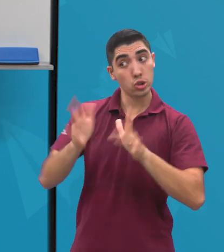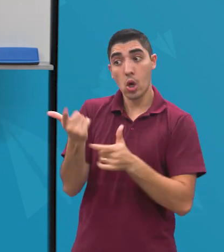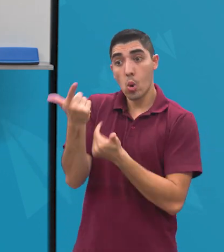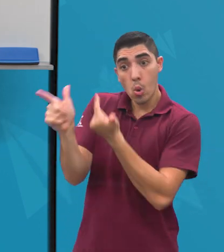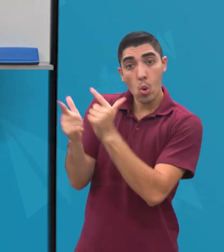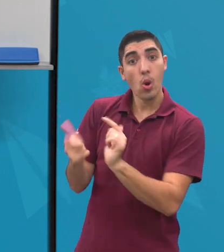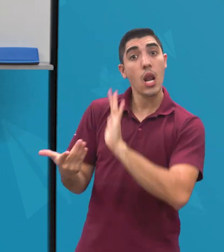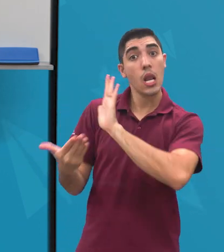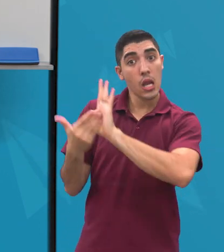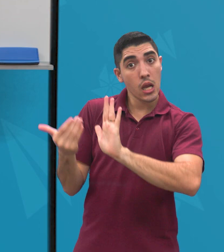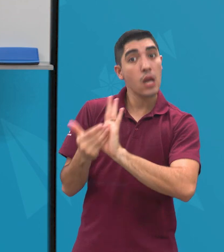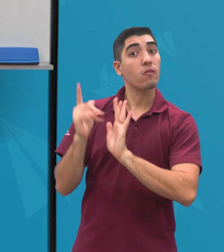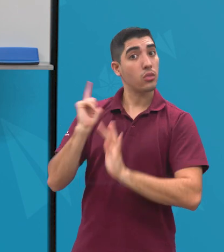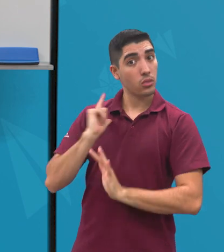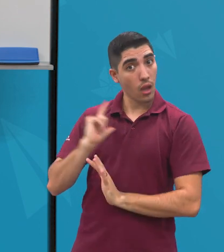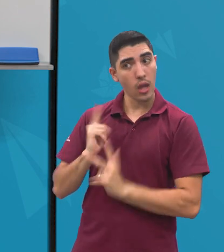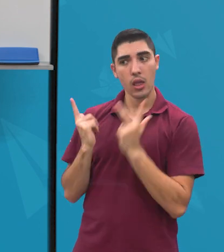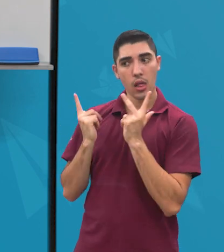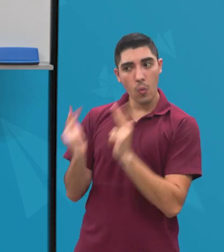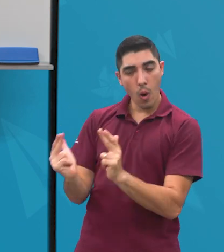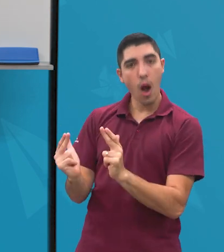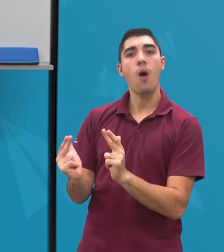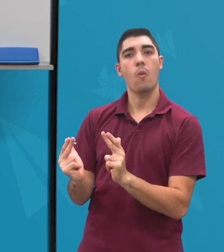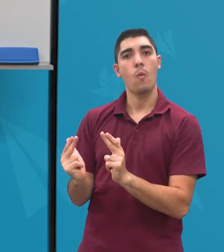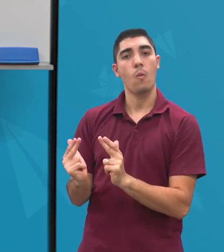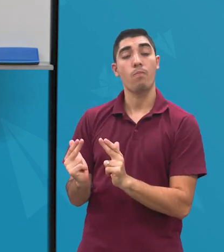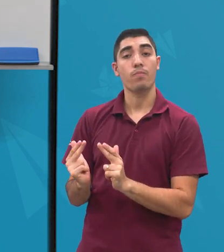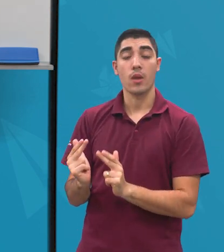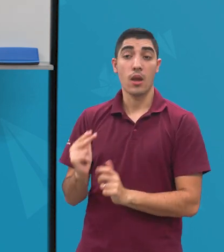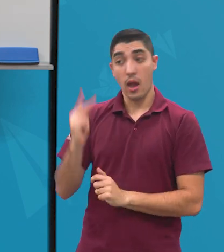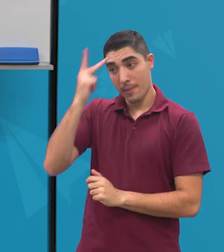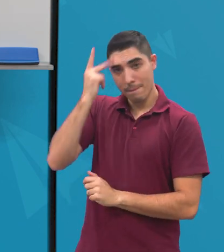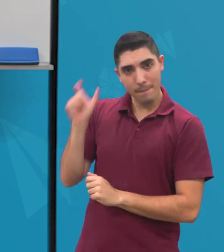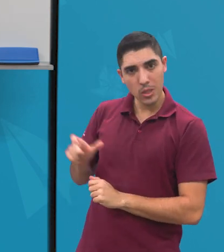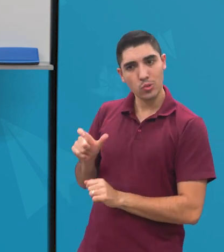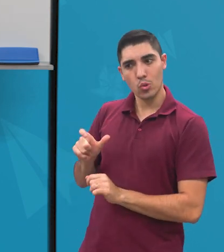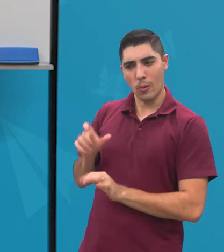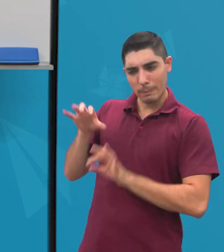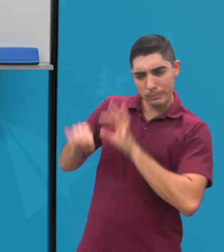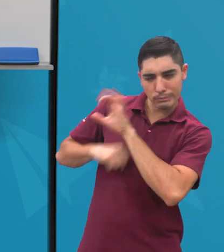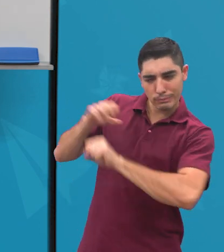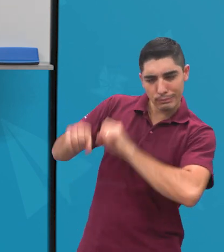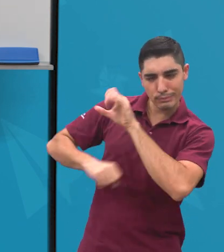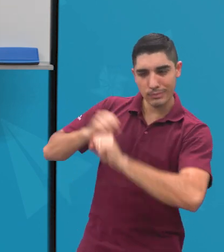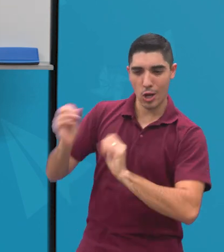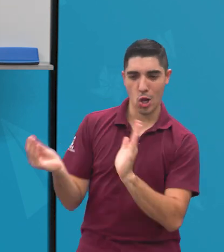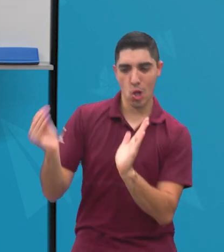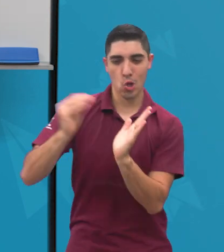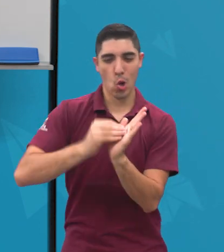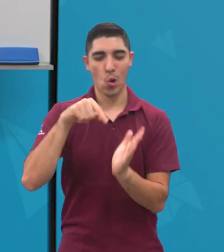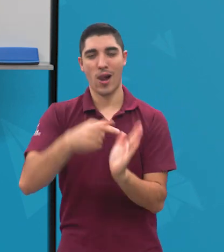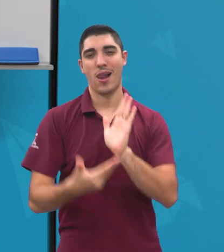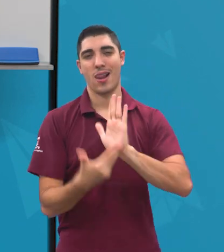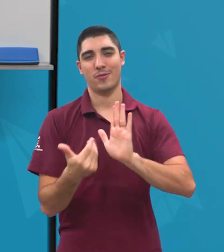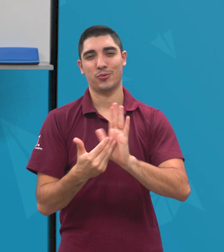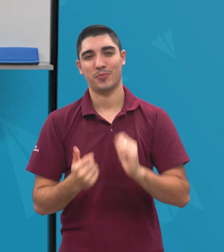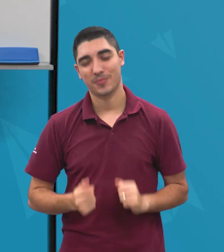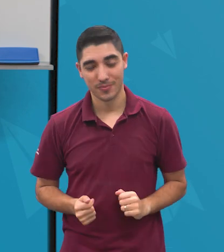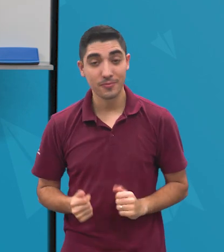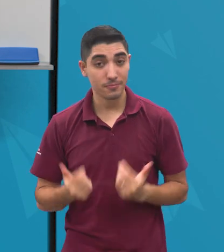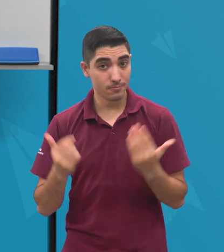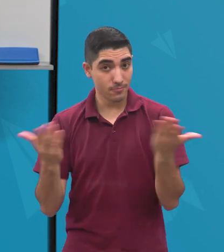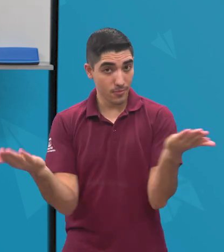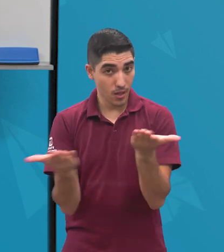livros, ou que foram colhidos pelo autor que realizou essa pesquisa. O que eu vou fazer para